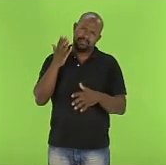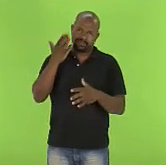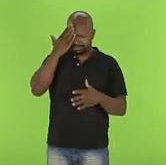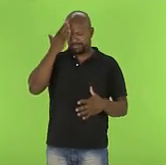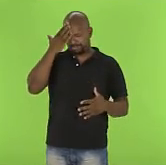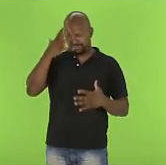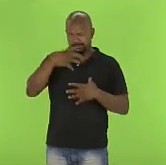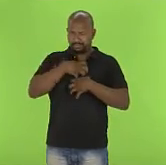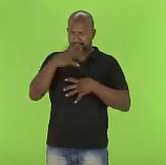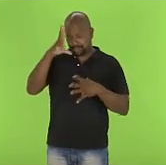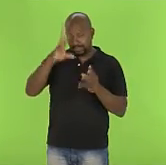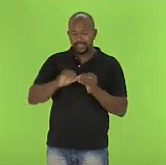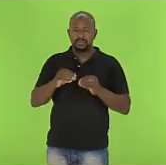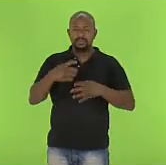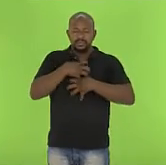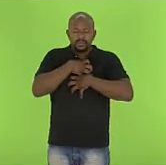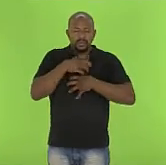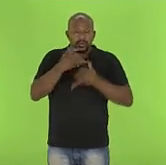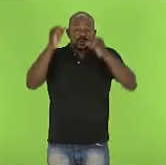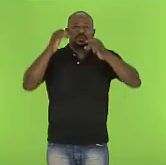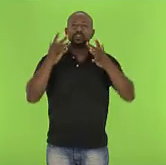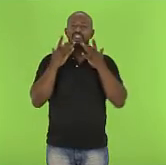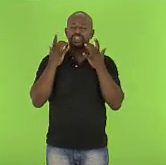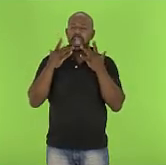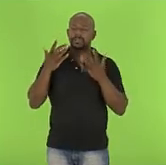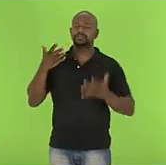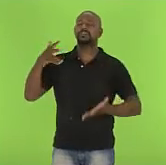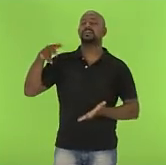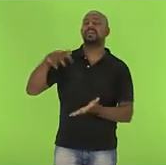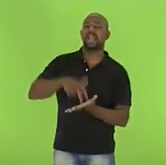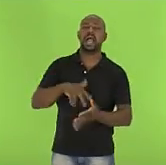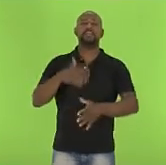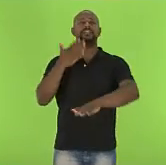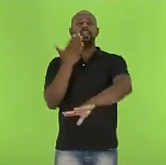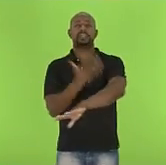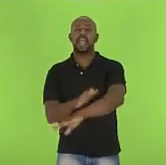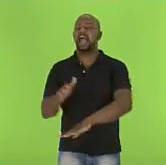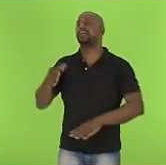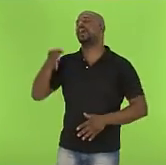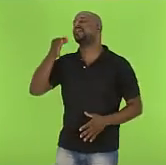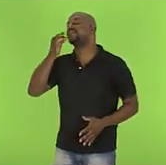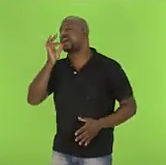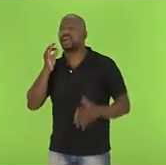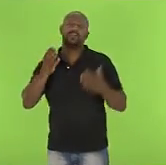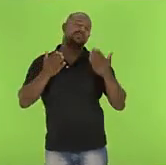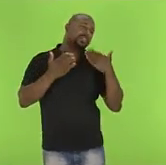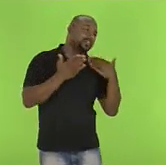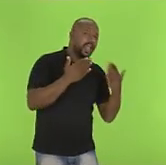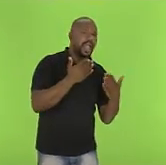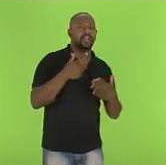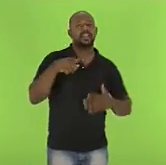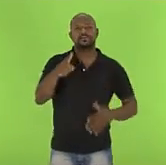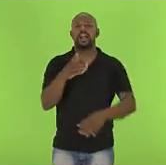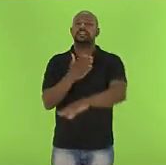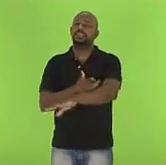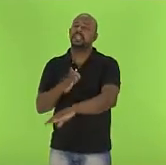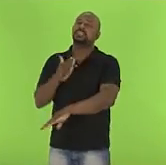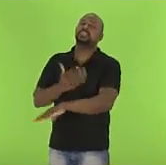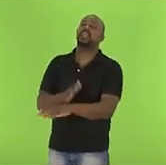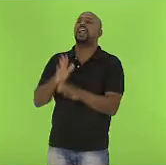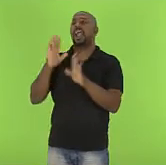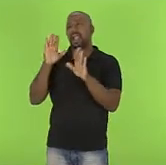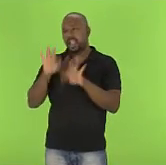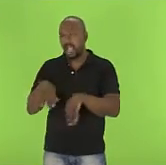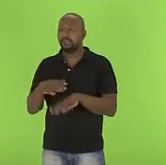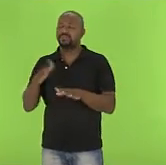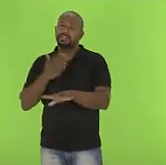com teatro vai entender isso, a coisa da energia do teatro, de você chegar para ensaiar e tomar aquele café e conversar, e aí entra para o ensaio,